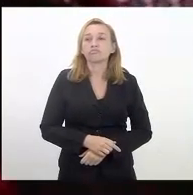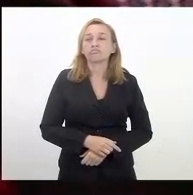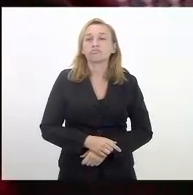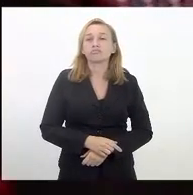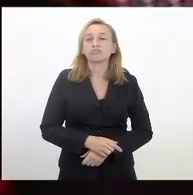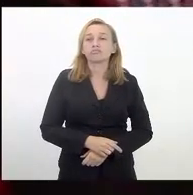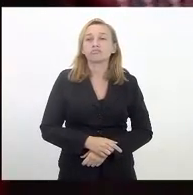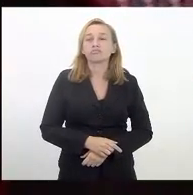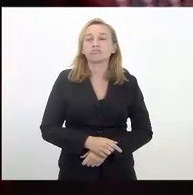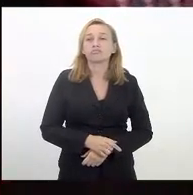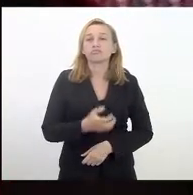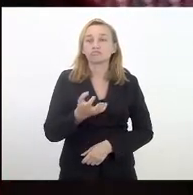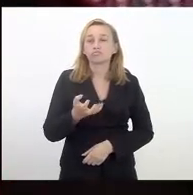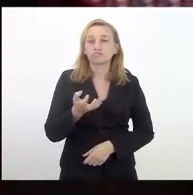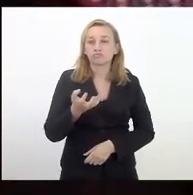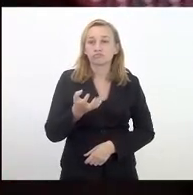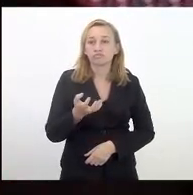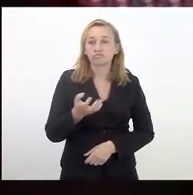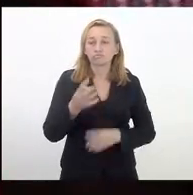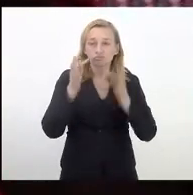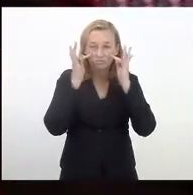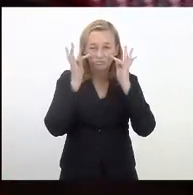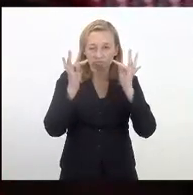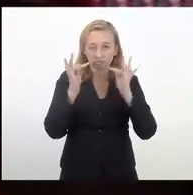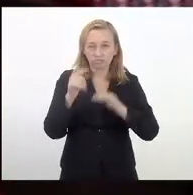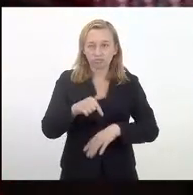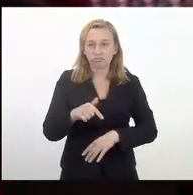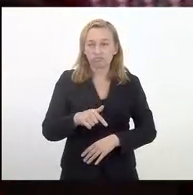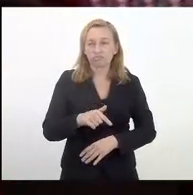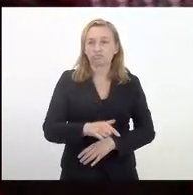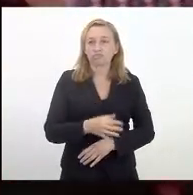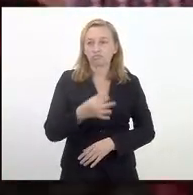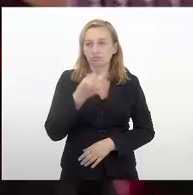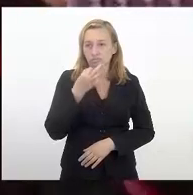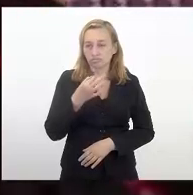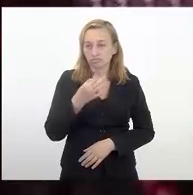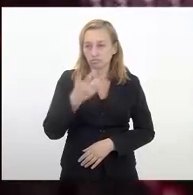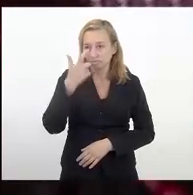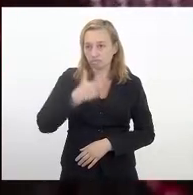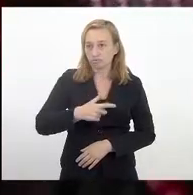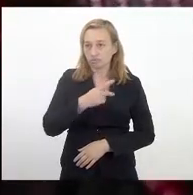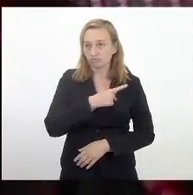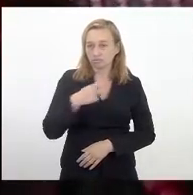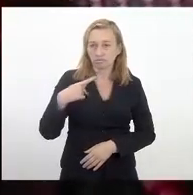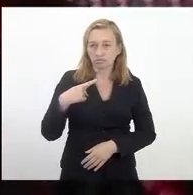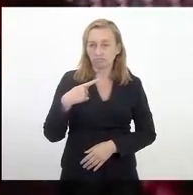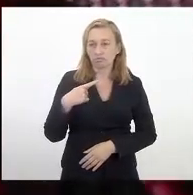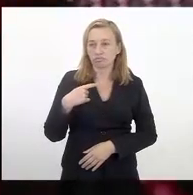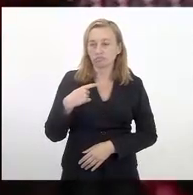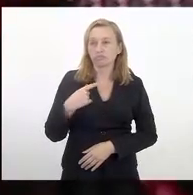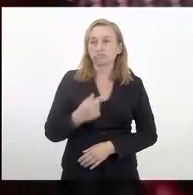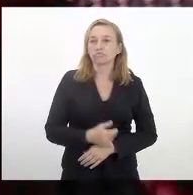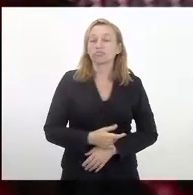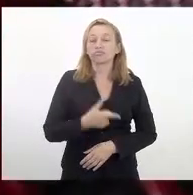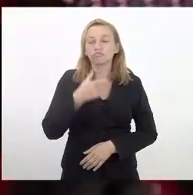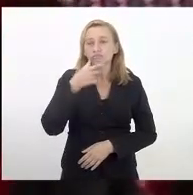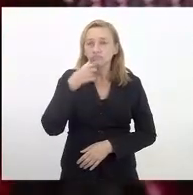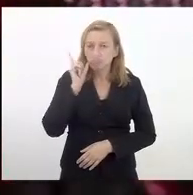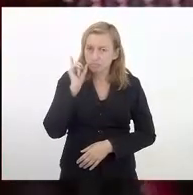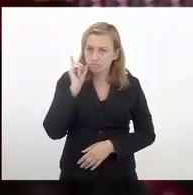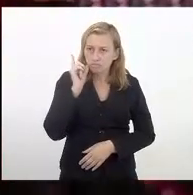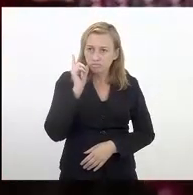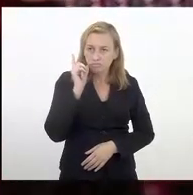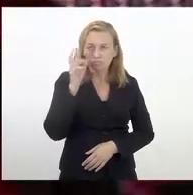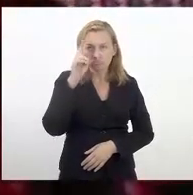eu quero deixar um testemunho depoimento né como boa pastora que sou eu gosto de testemunho E ontem